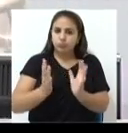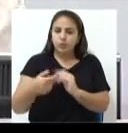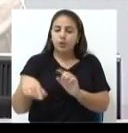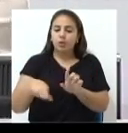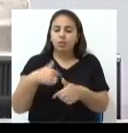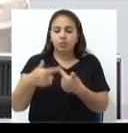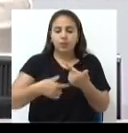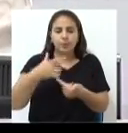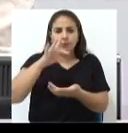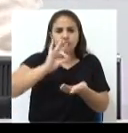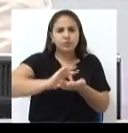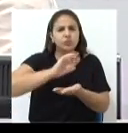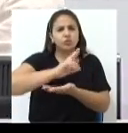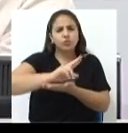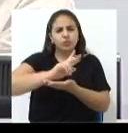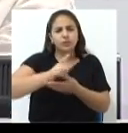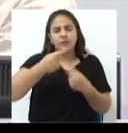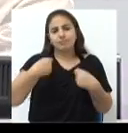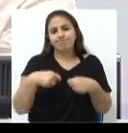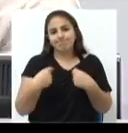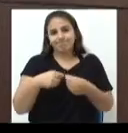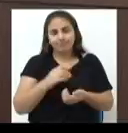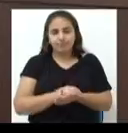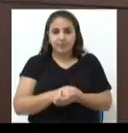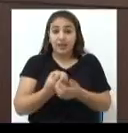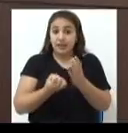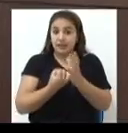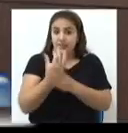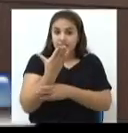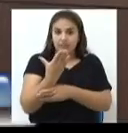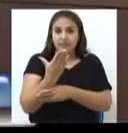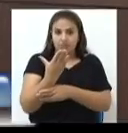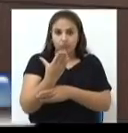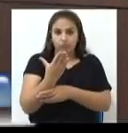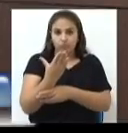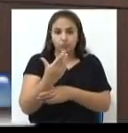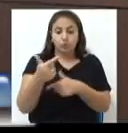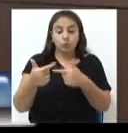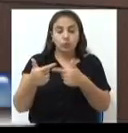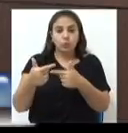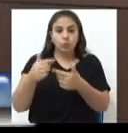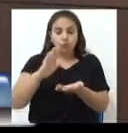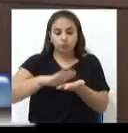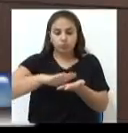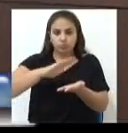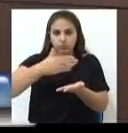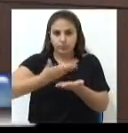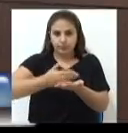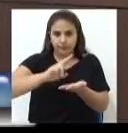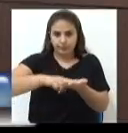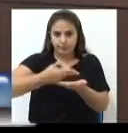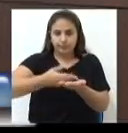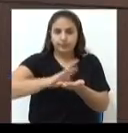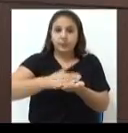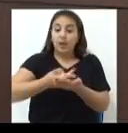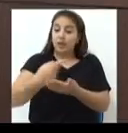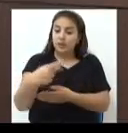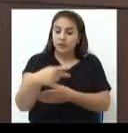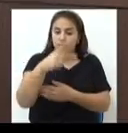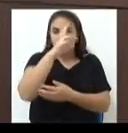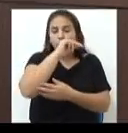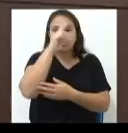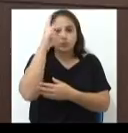na efetivação de várias demandas. A criação do cargo de tradutor-intérprete, tanto aqui como no